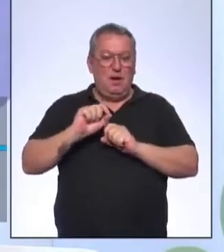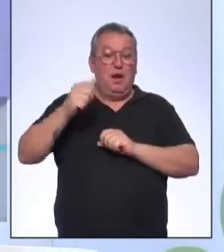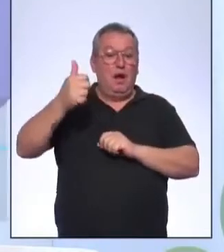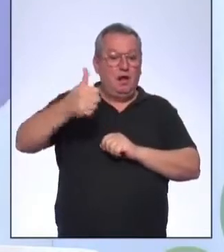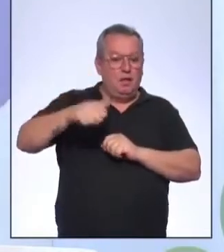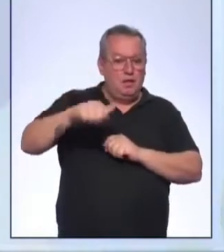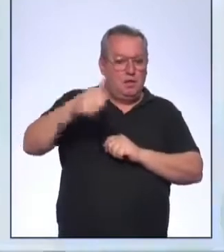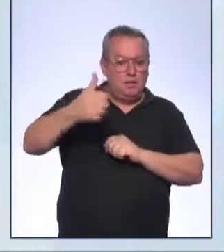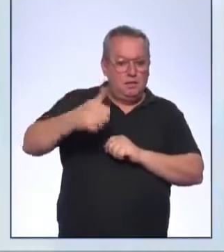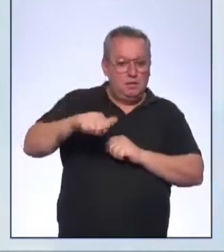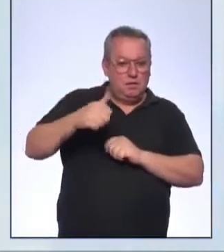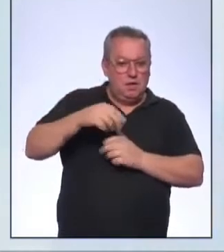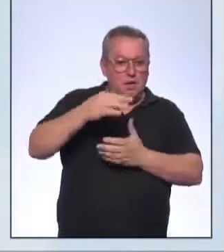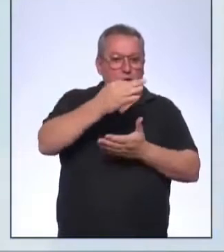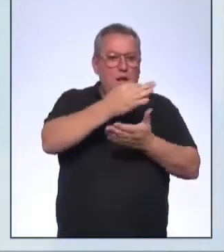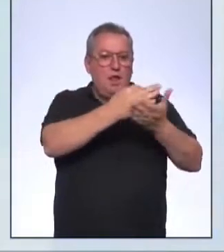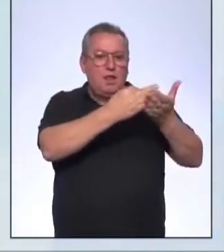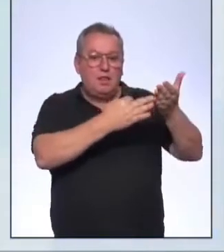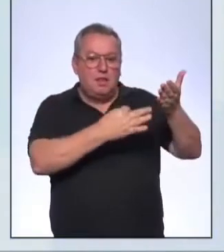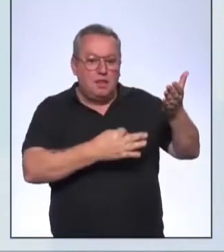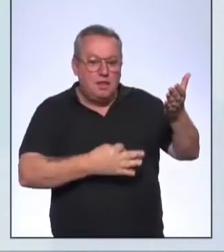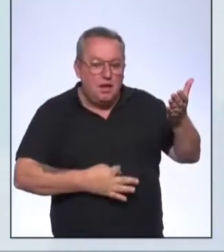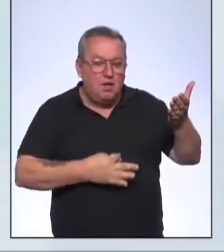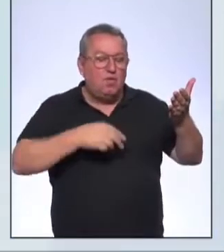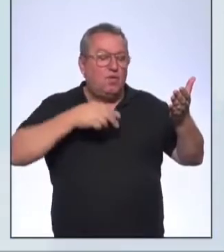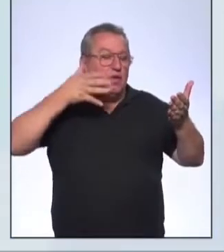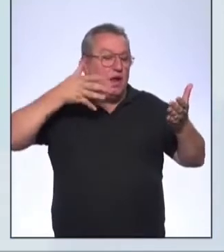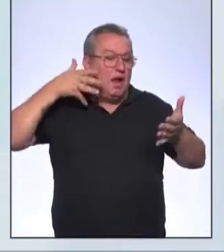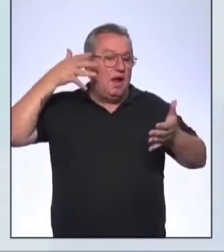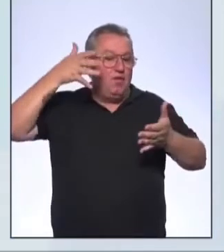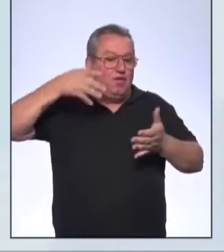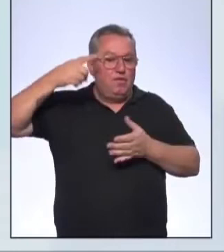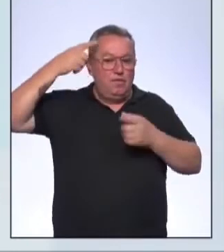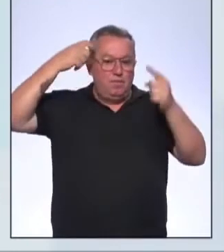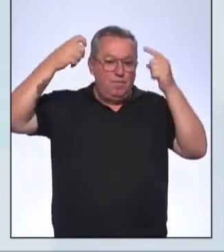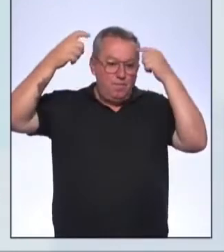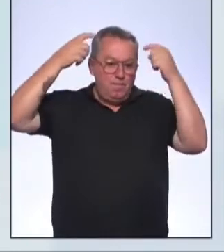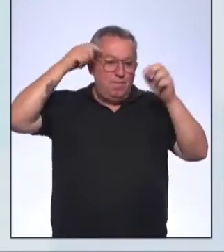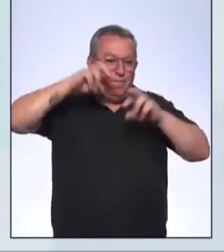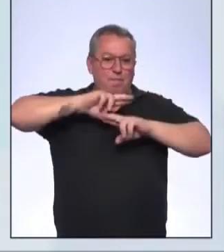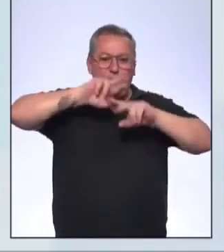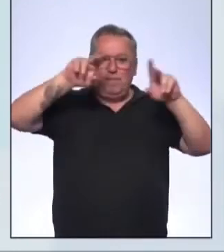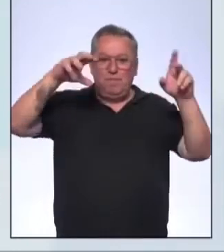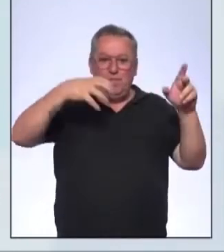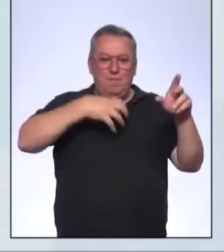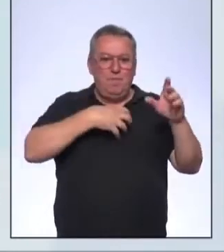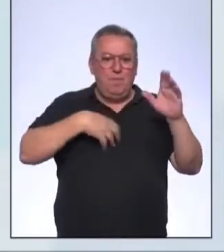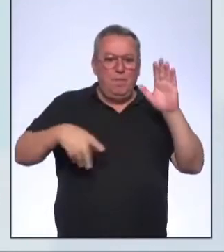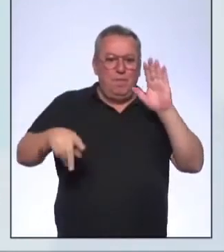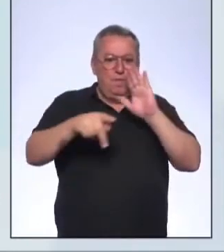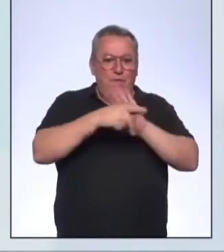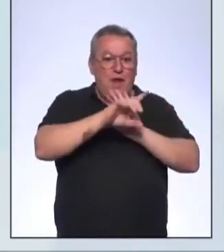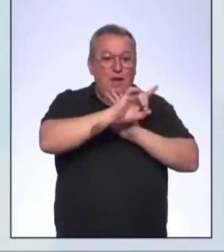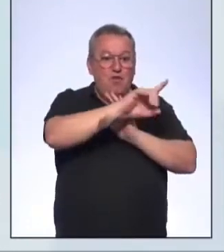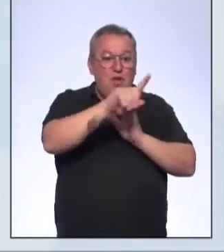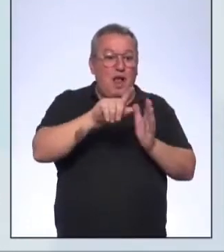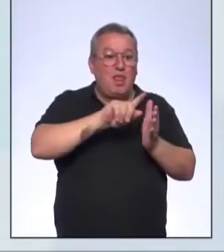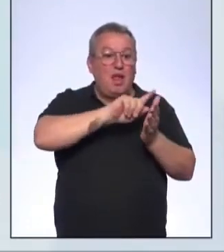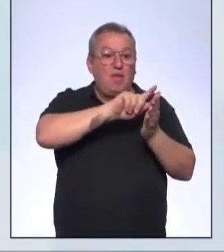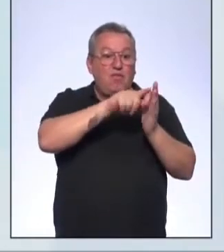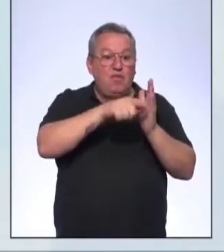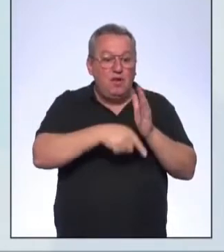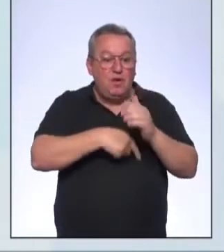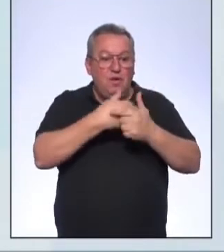analisar em textos narrativos ficcionais as diferentes formas de composição próprias de cada gênero